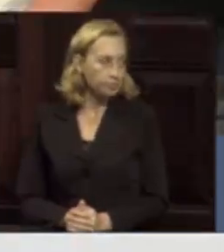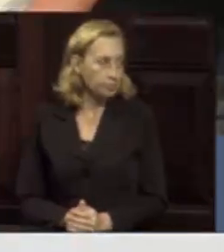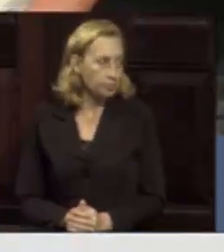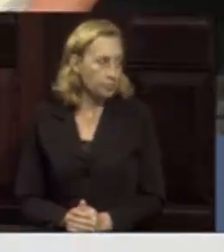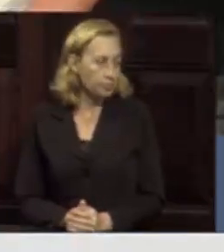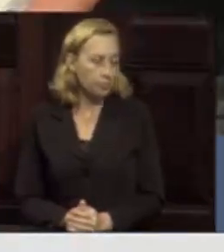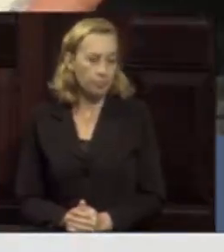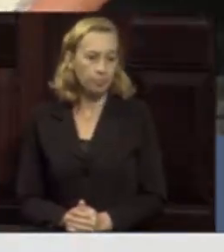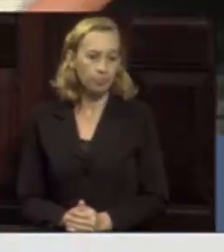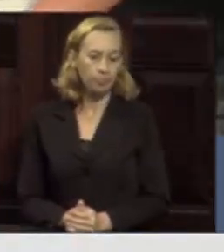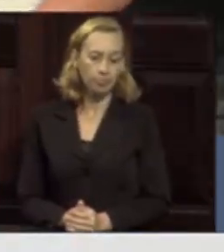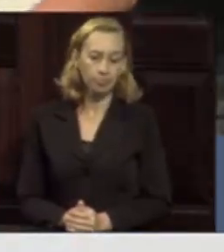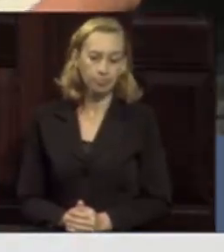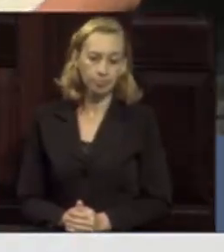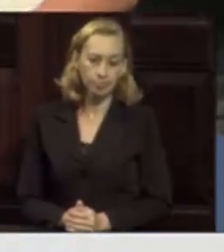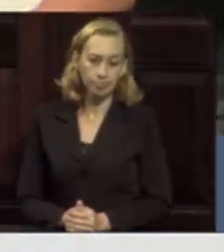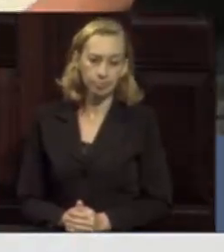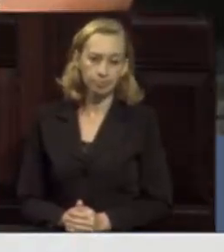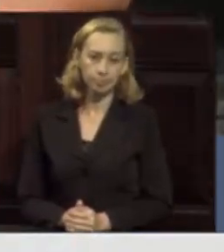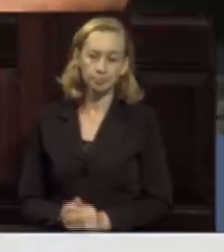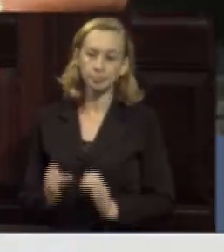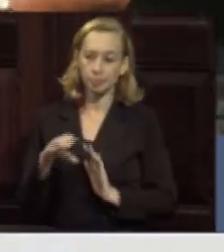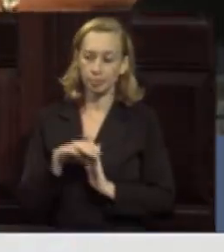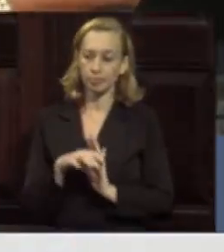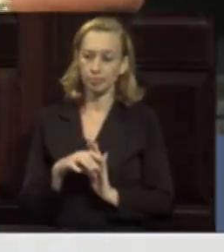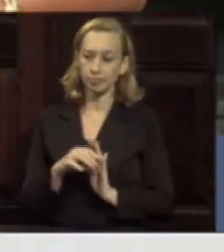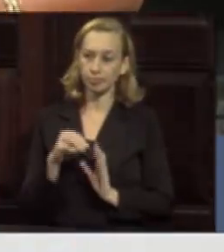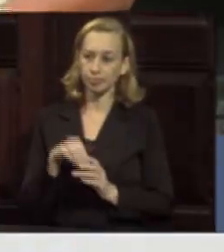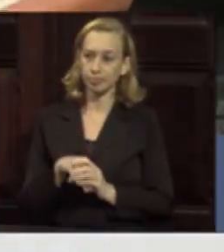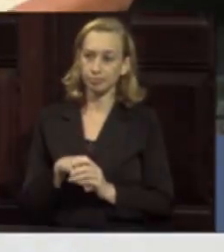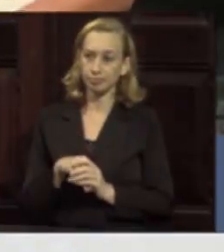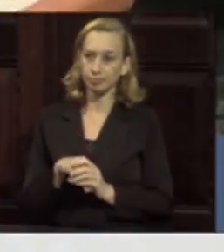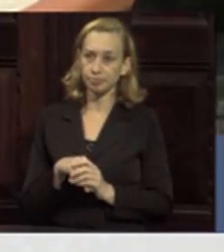Com os pareceres emitidos em votação,